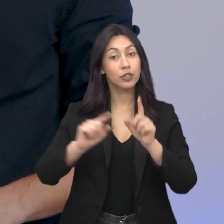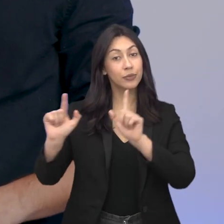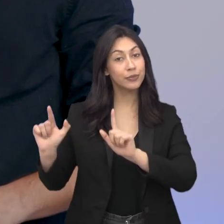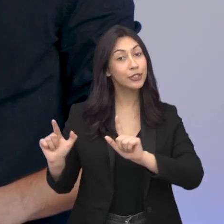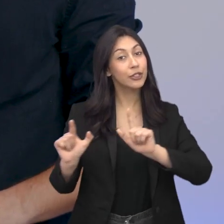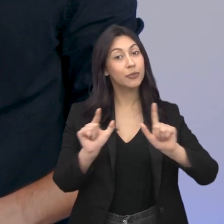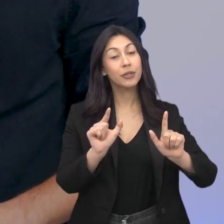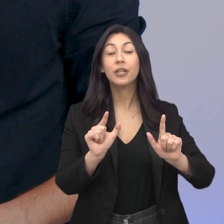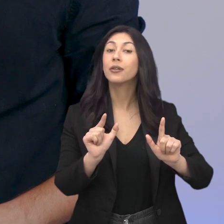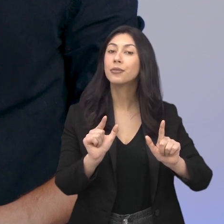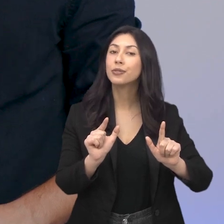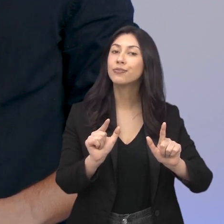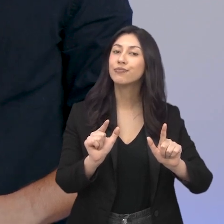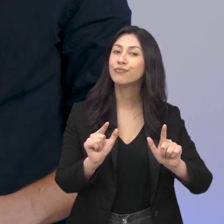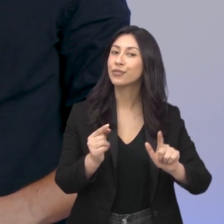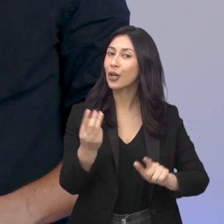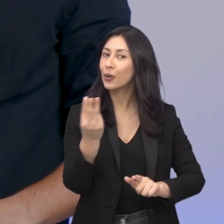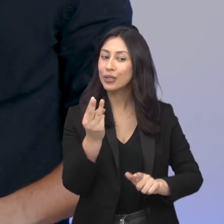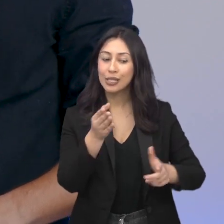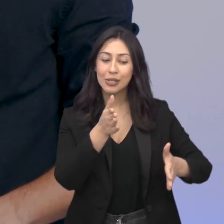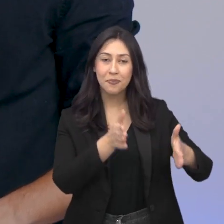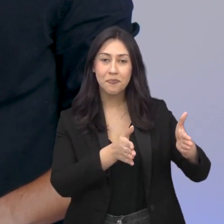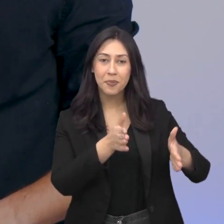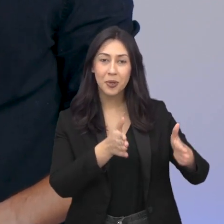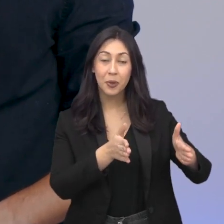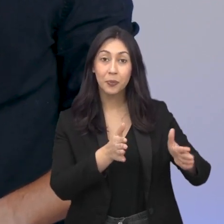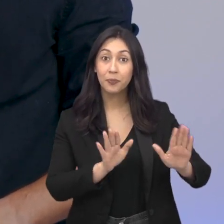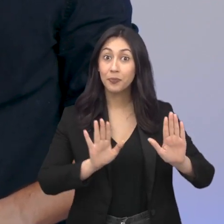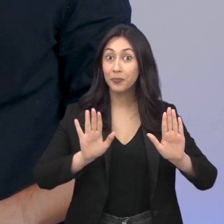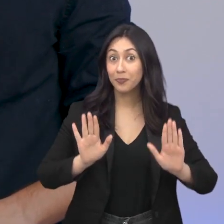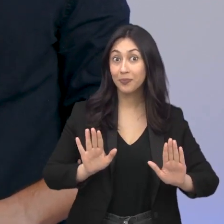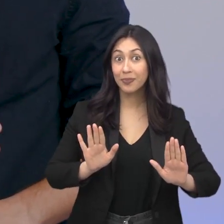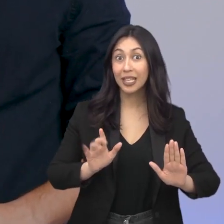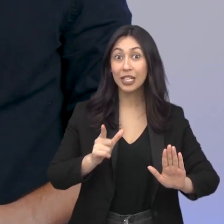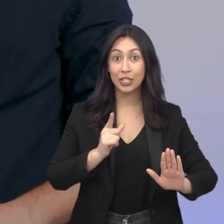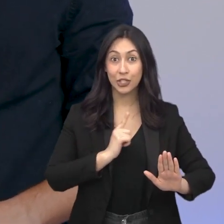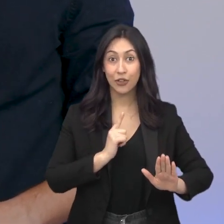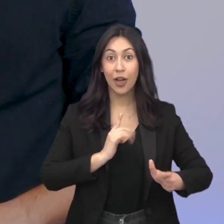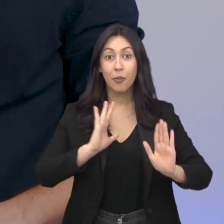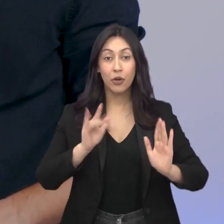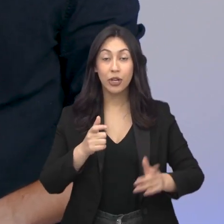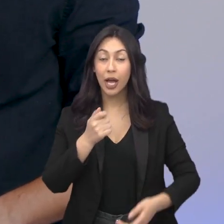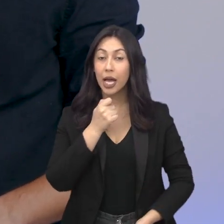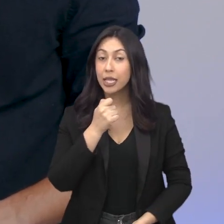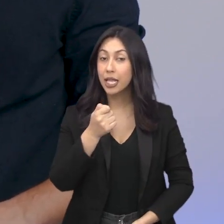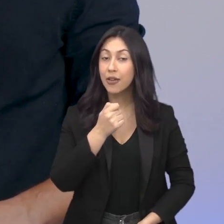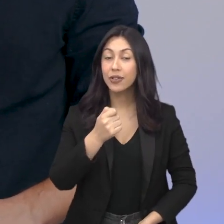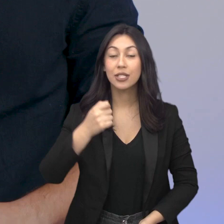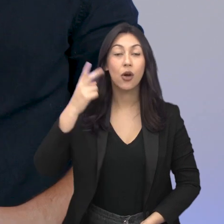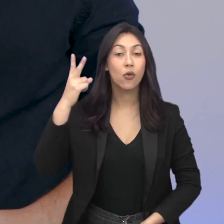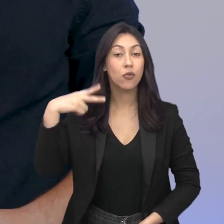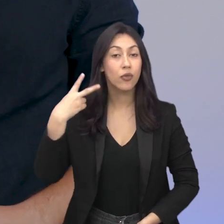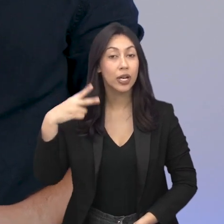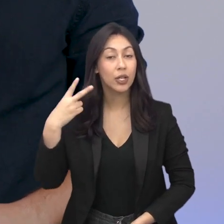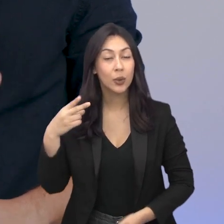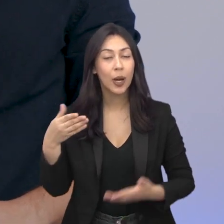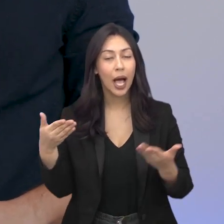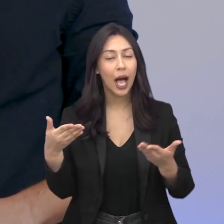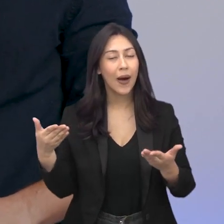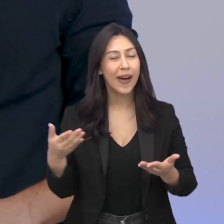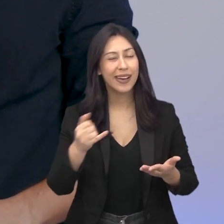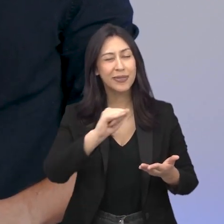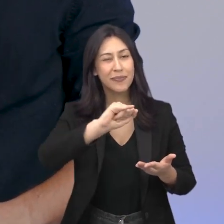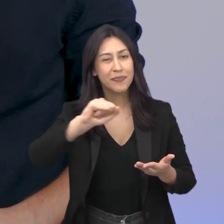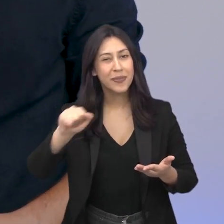Voltamos com o Sobre Política para o nosso terceiro e último bloco. Olha só, nós tivemos aqui na nossa entrevista um dos vereadores da Câmara, então